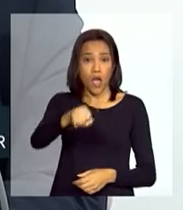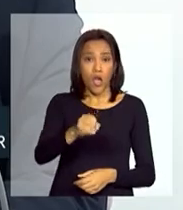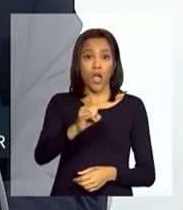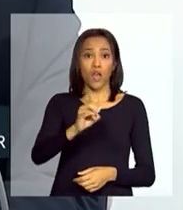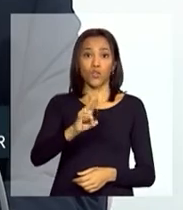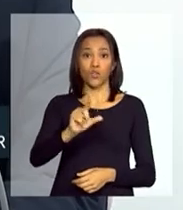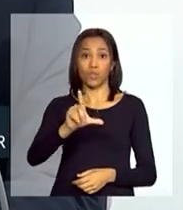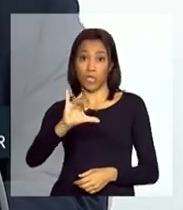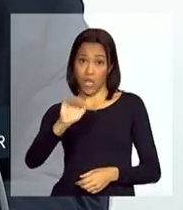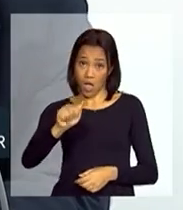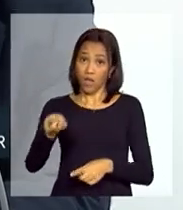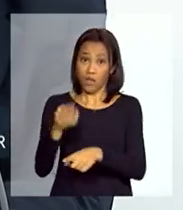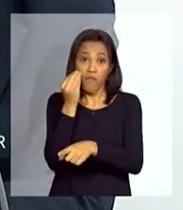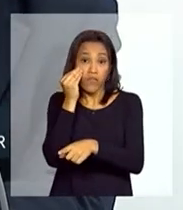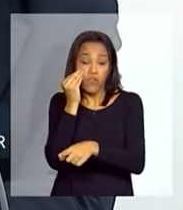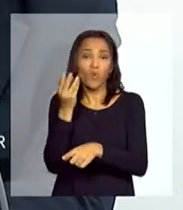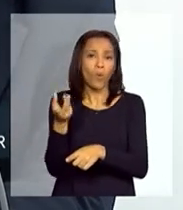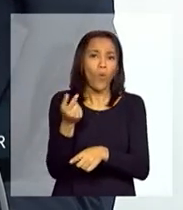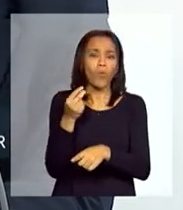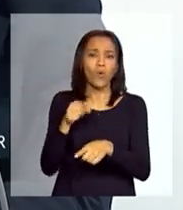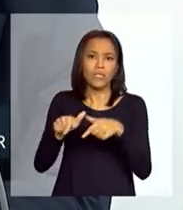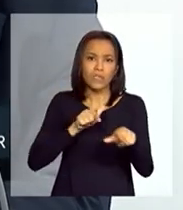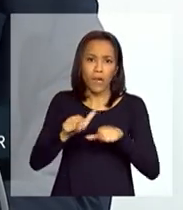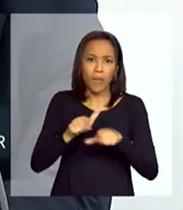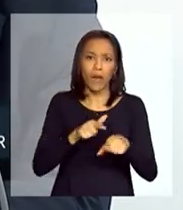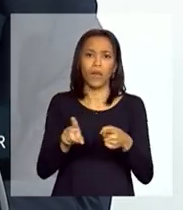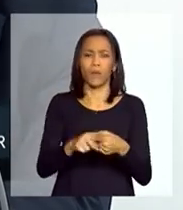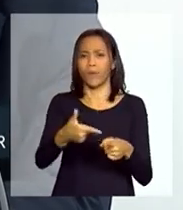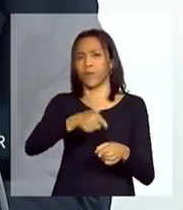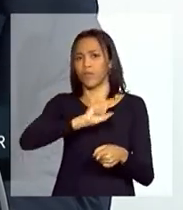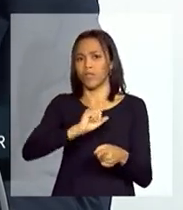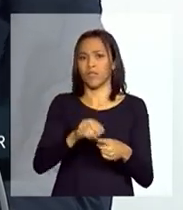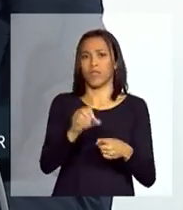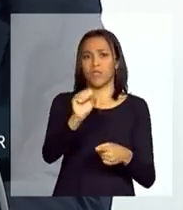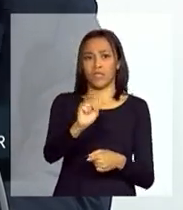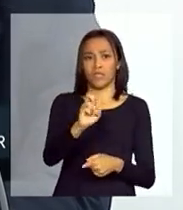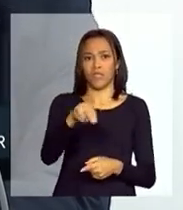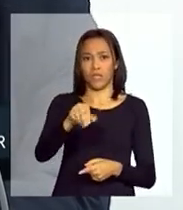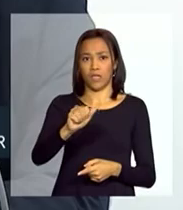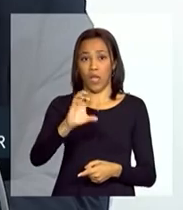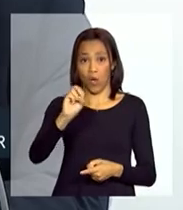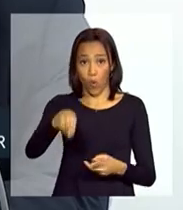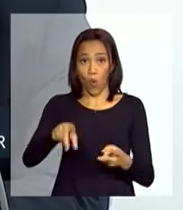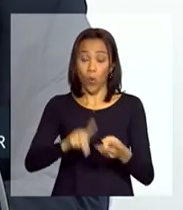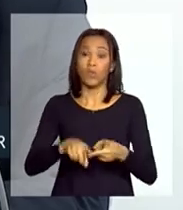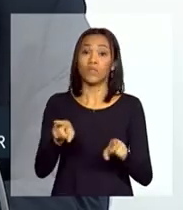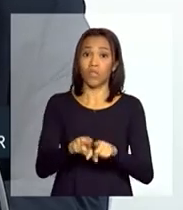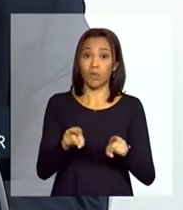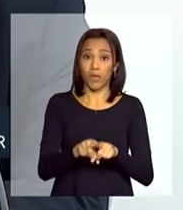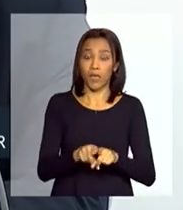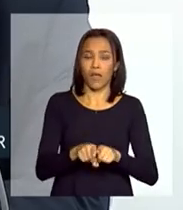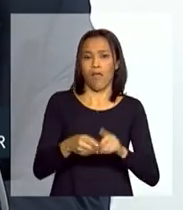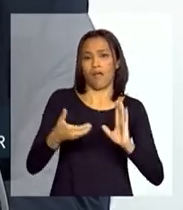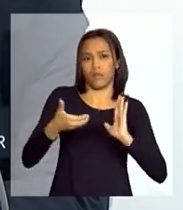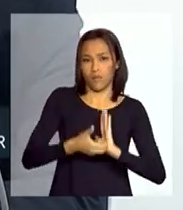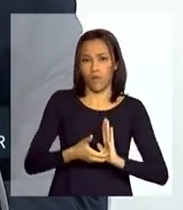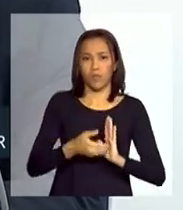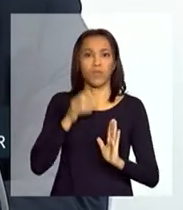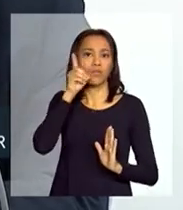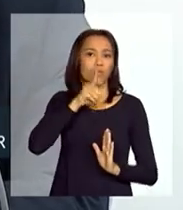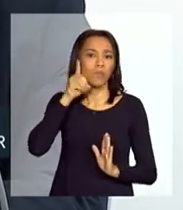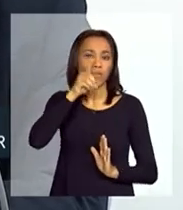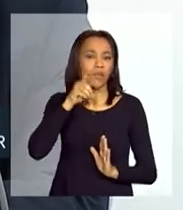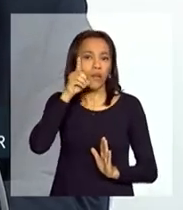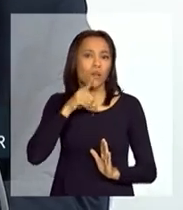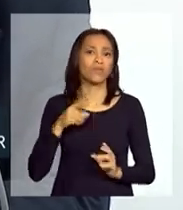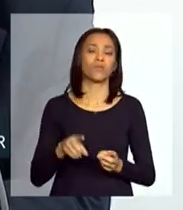a isso envolvendo diversas atores o antigo dpdc hoje envolvendo aqui a câmara dos deputados na comissão defesa do consumidor da câmara e vou